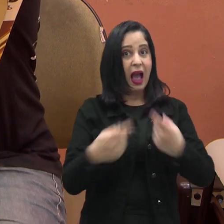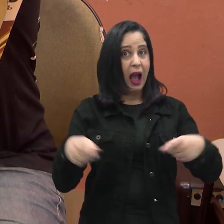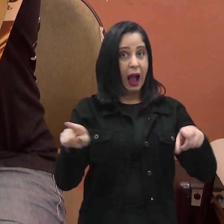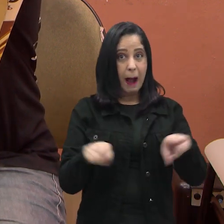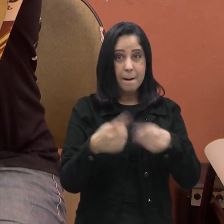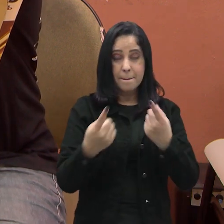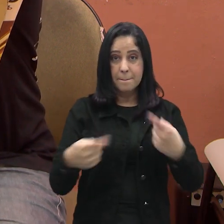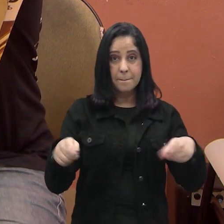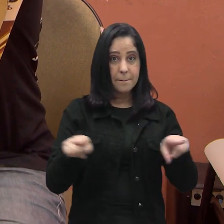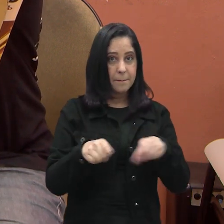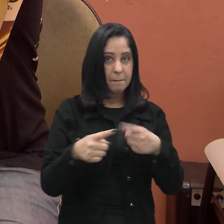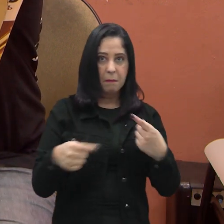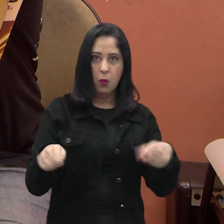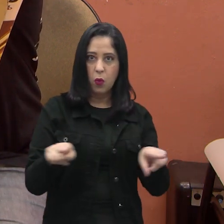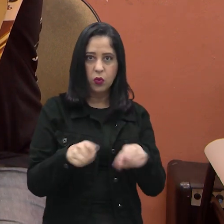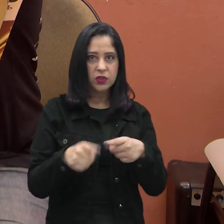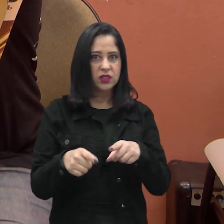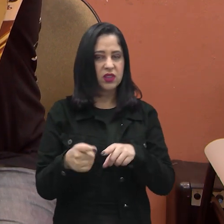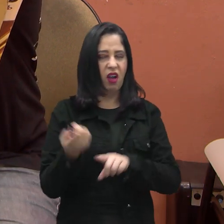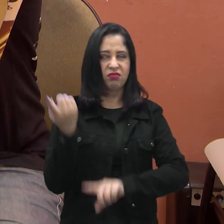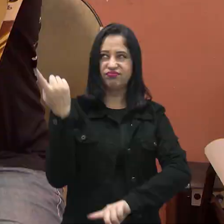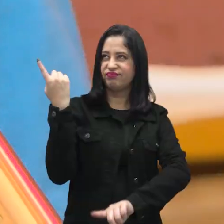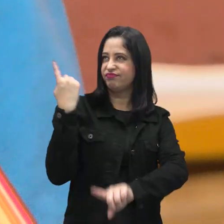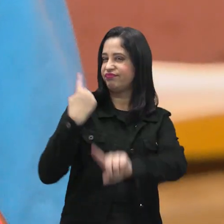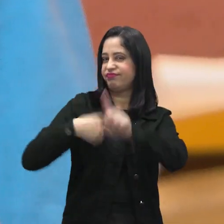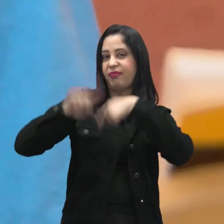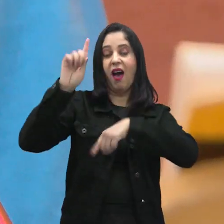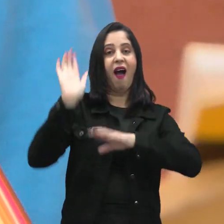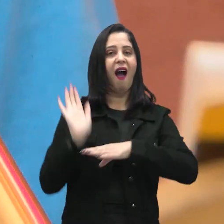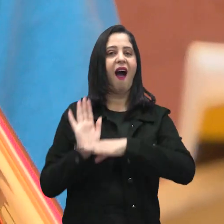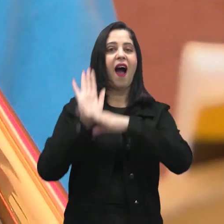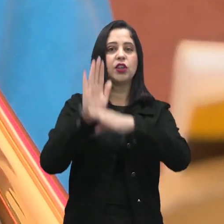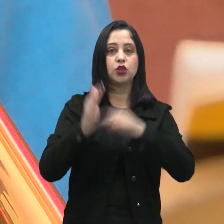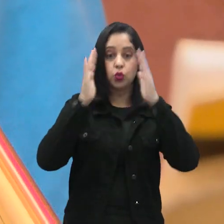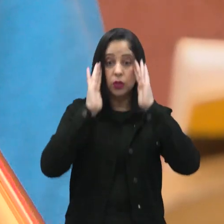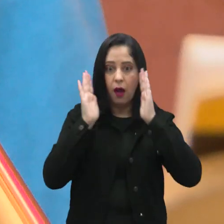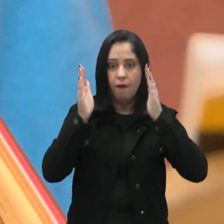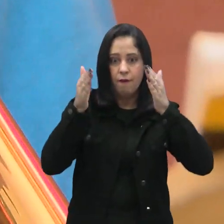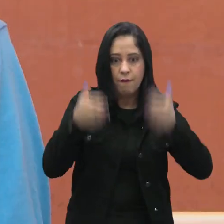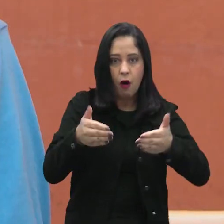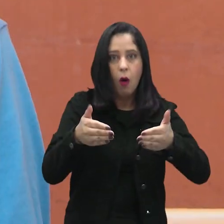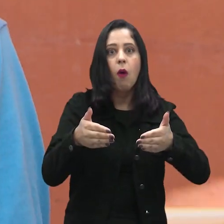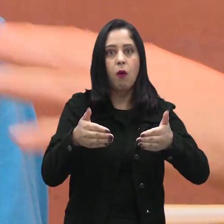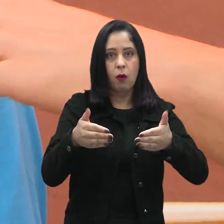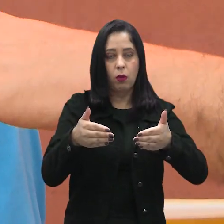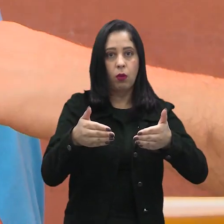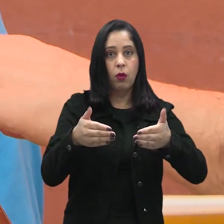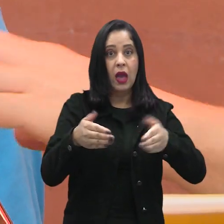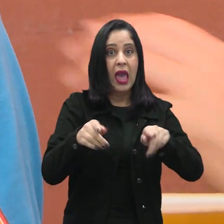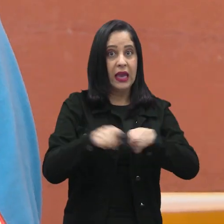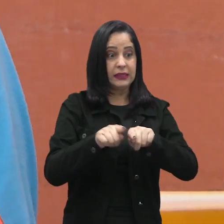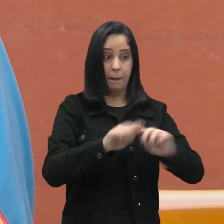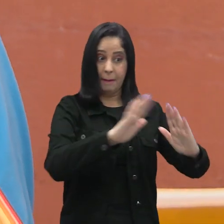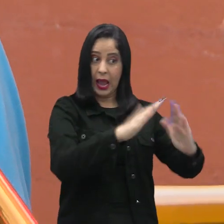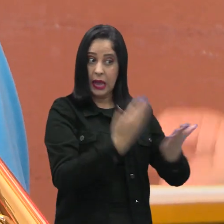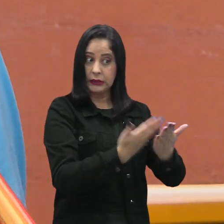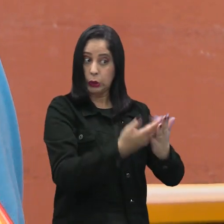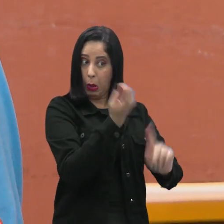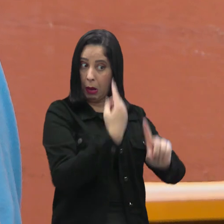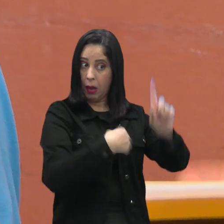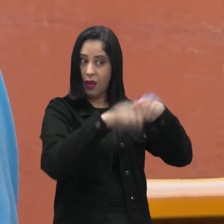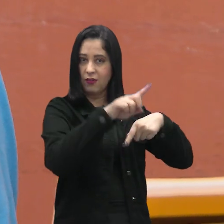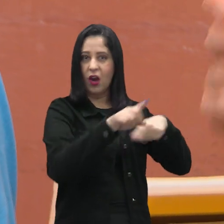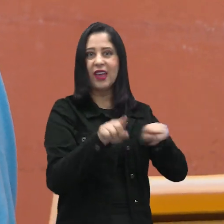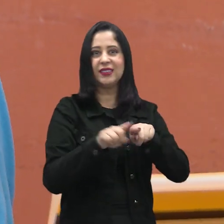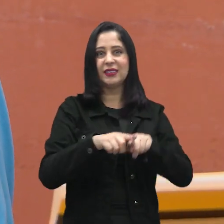música ultrapassa os acordes e arranjos. Ela ajuda a ter mais concentração, melhorar o desempenho na escola